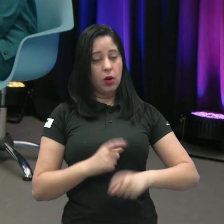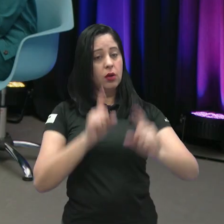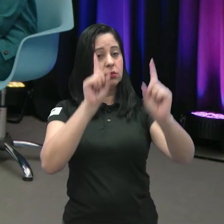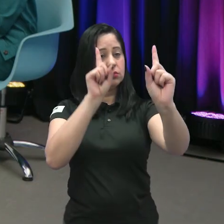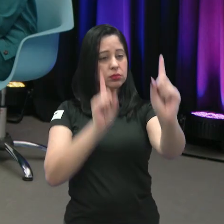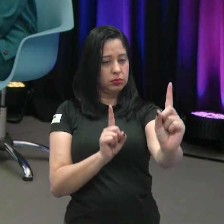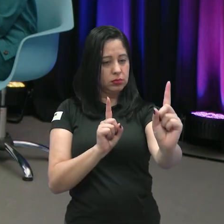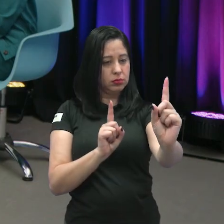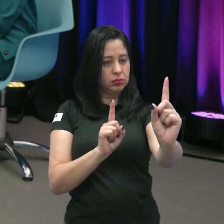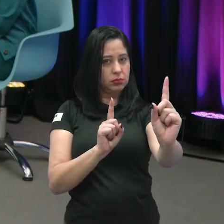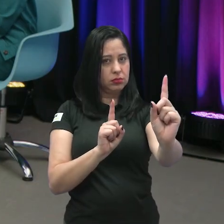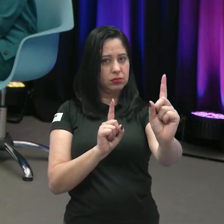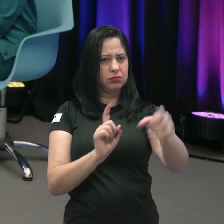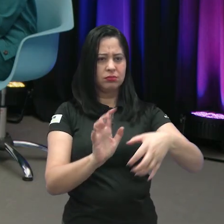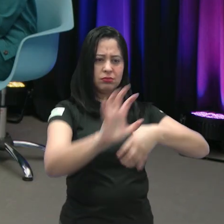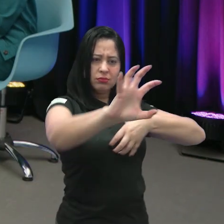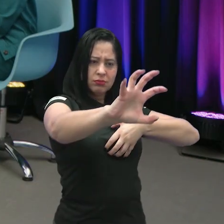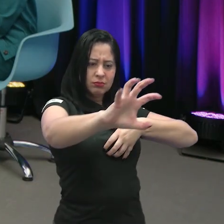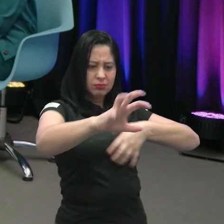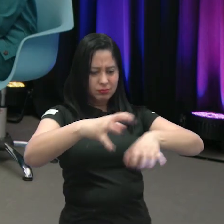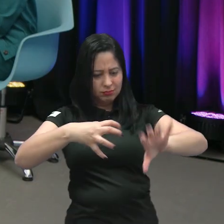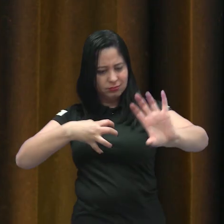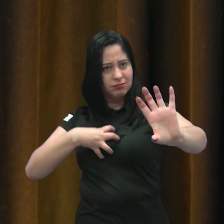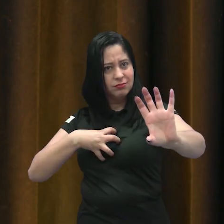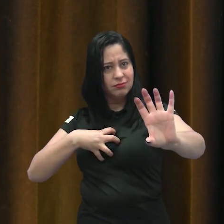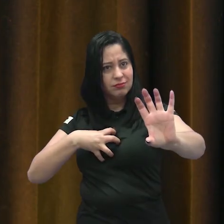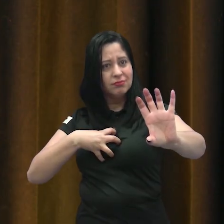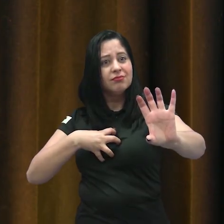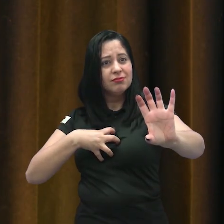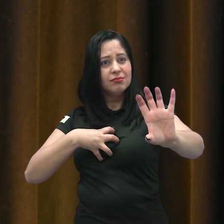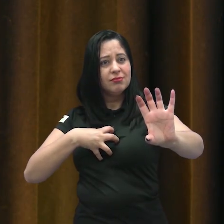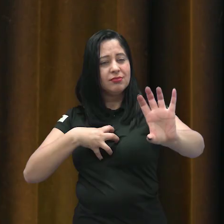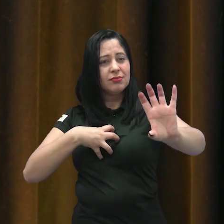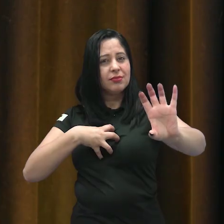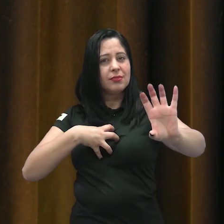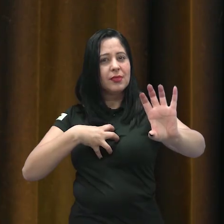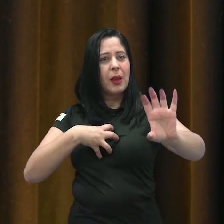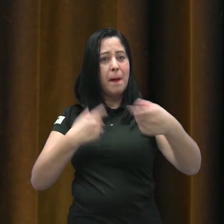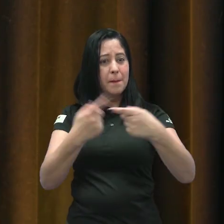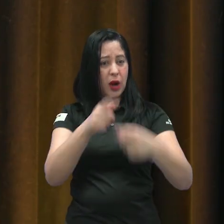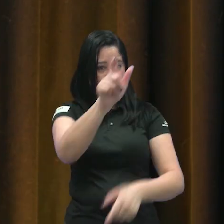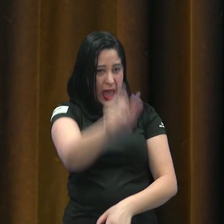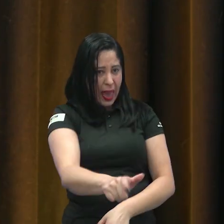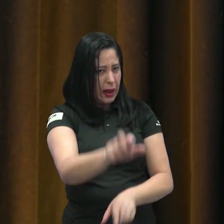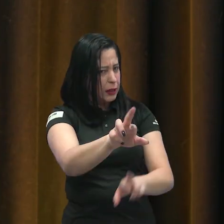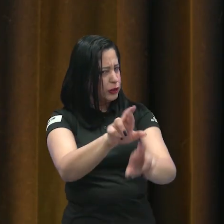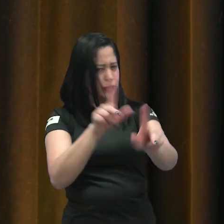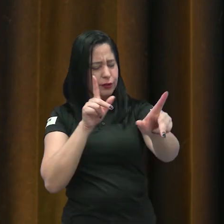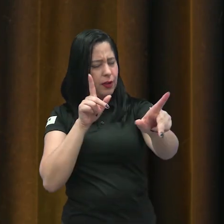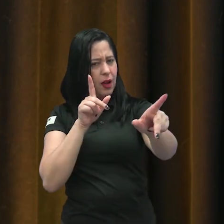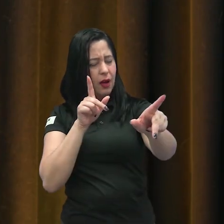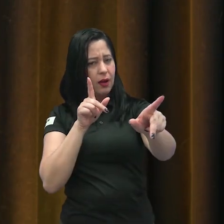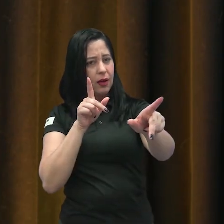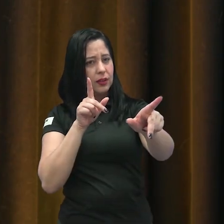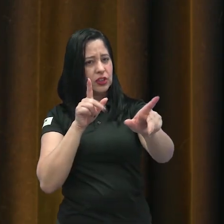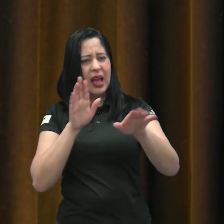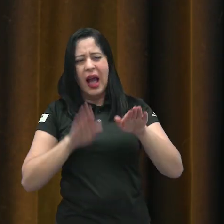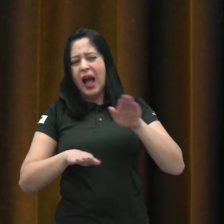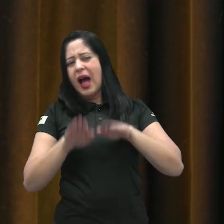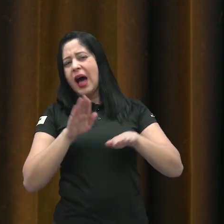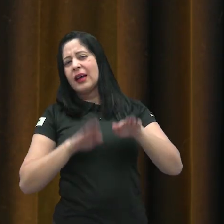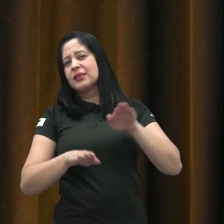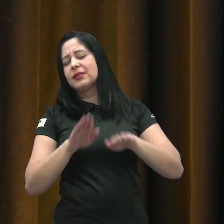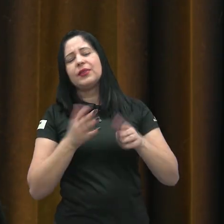outro. Mas o que é isso? Né? Porque é um desafio, porque a outra pessoa é diferente de você. Então, você pode, às